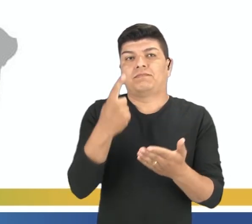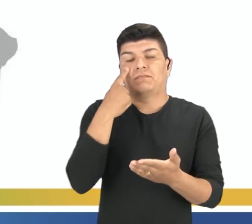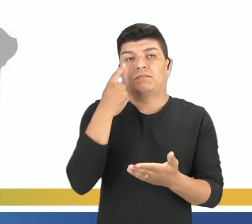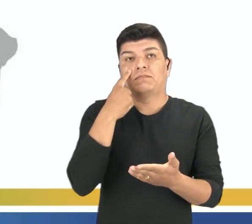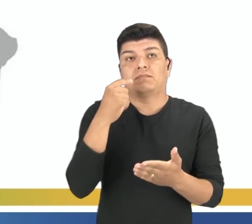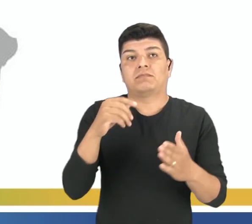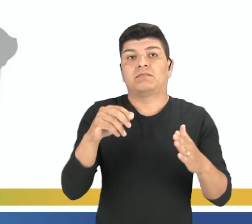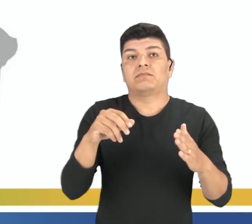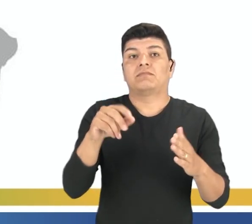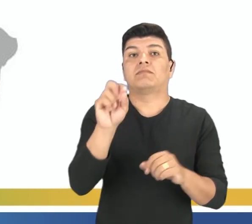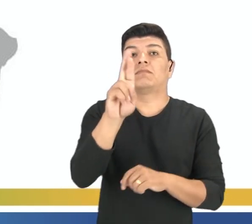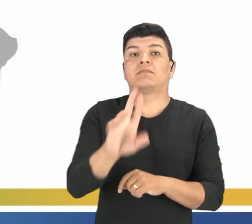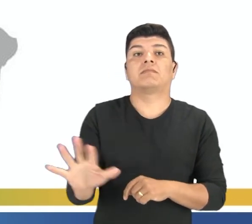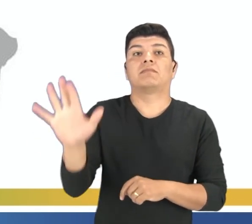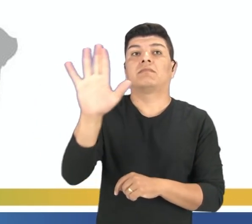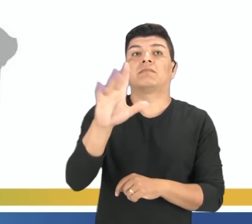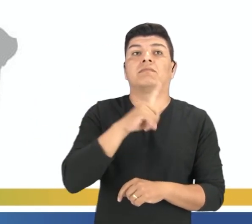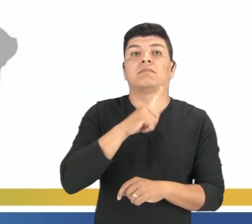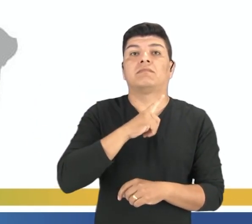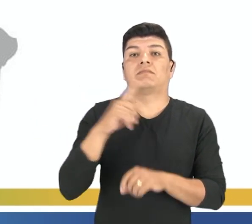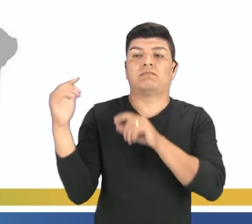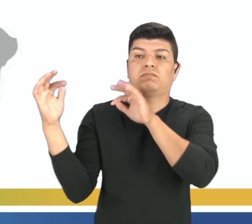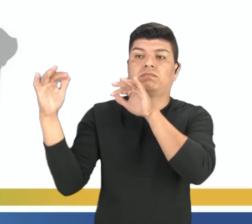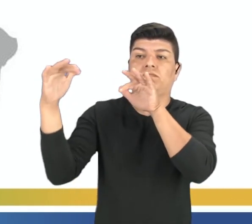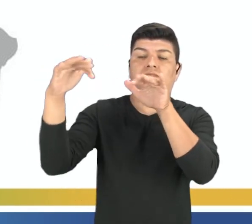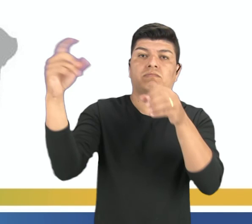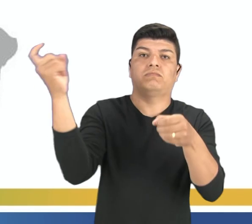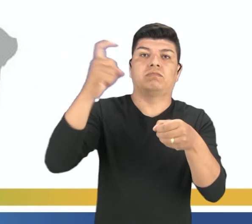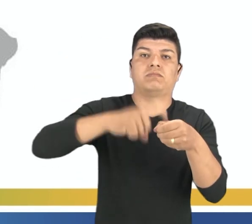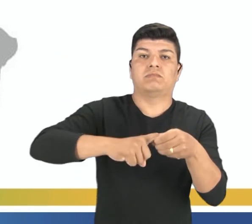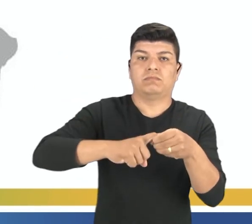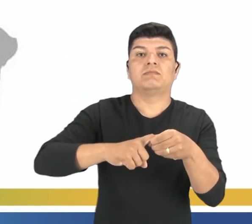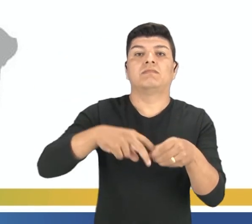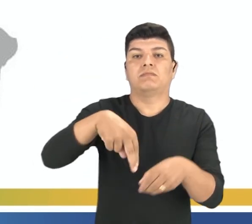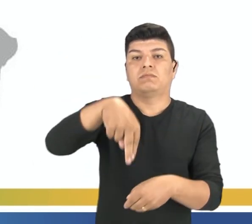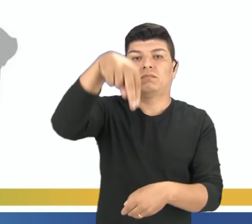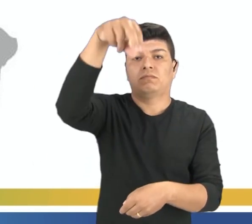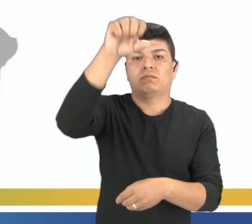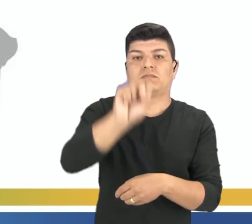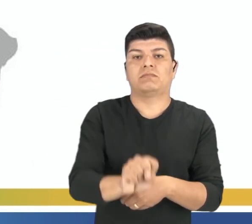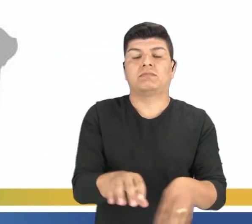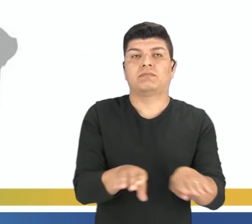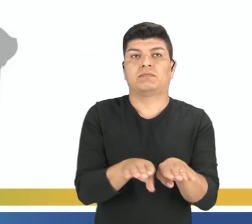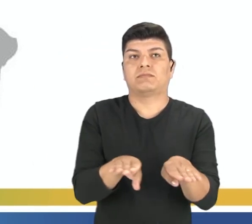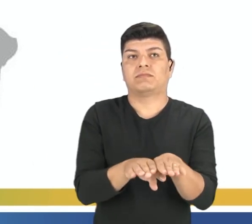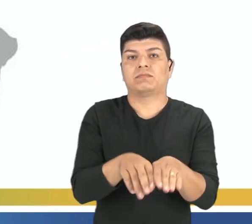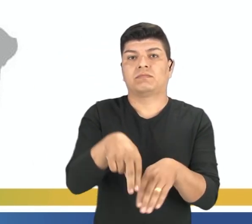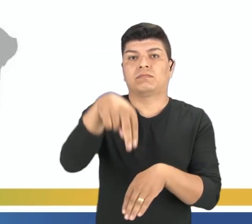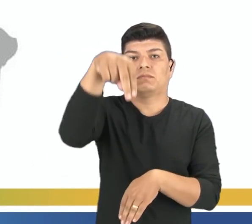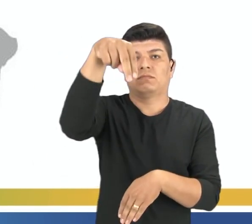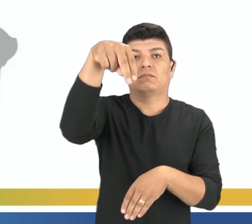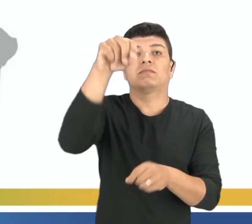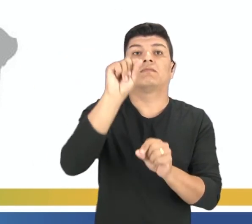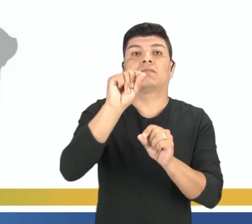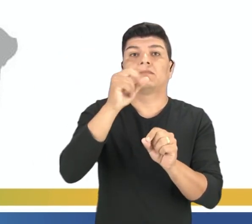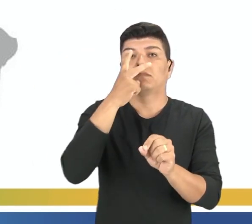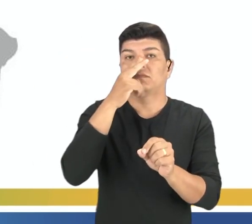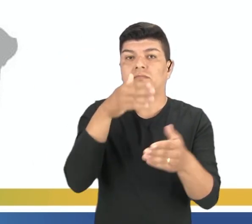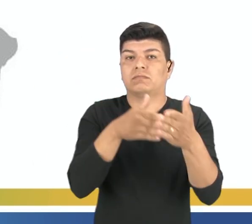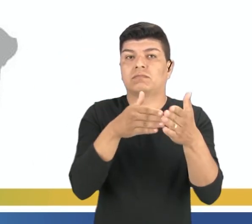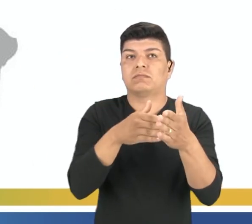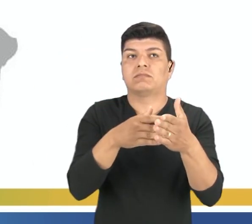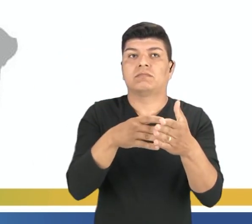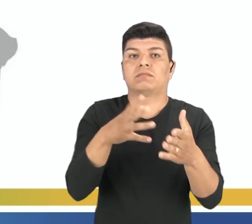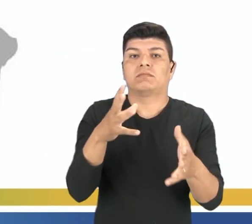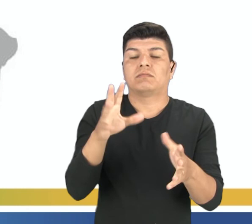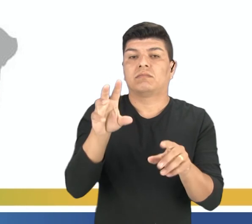que as regiões que tiveram esse tipo de migração de retorno foram Nordeste e Sudeste. O Nordeste ele retém população e o